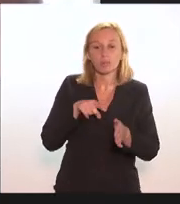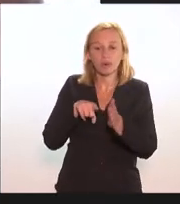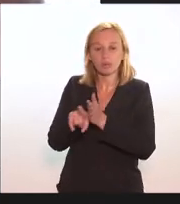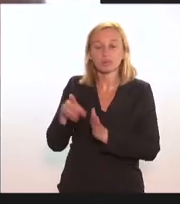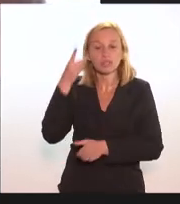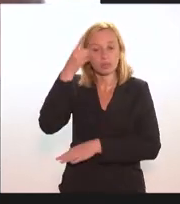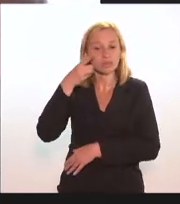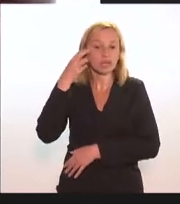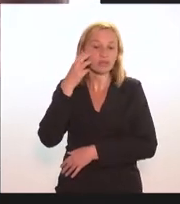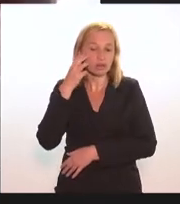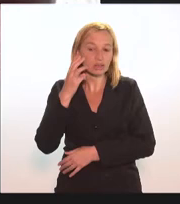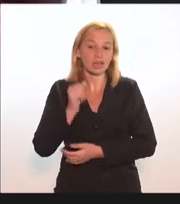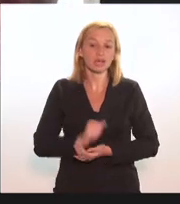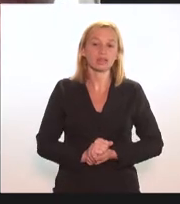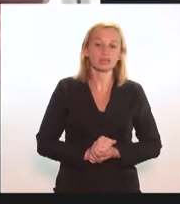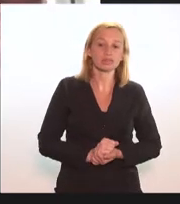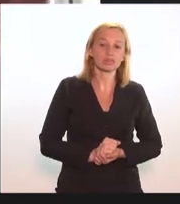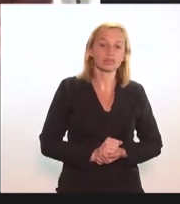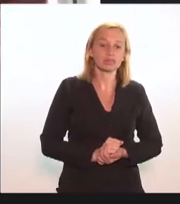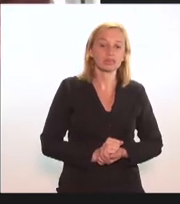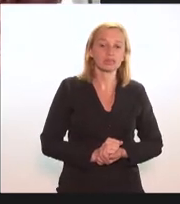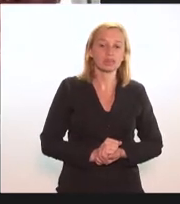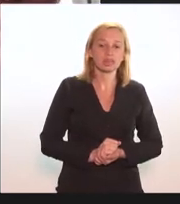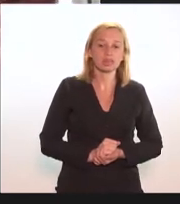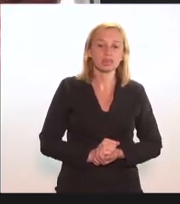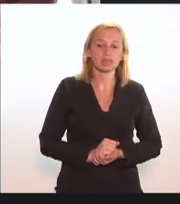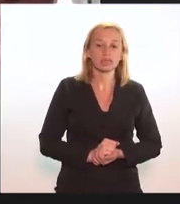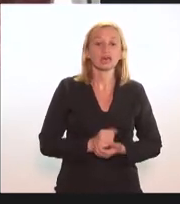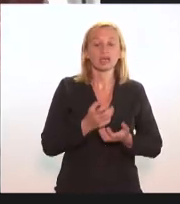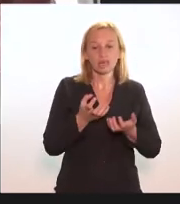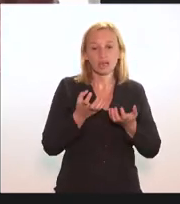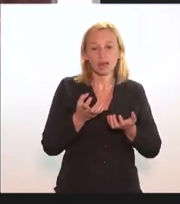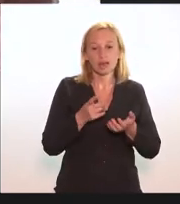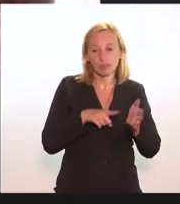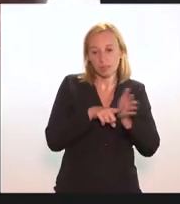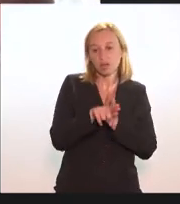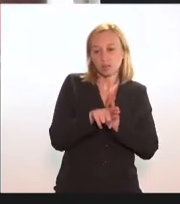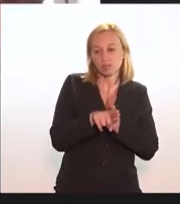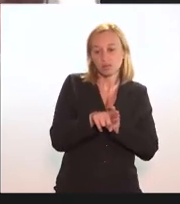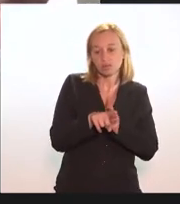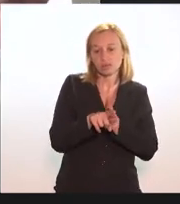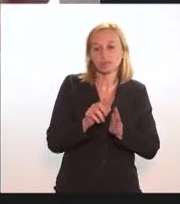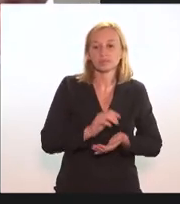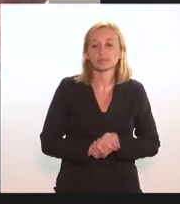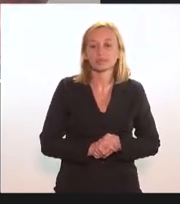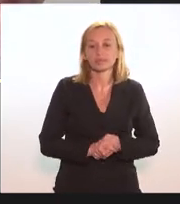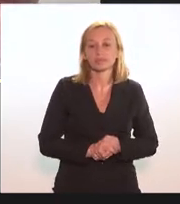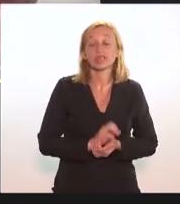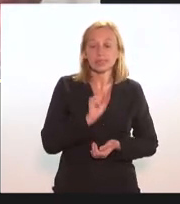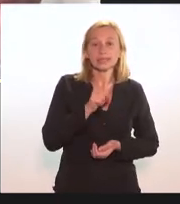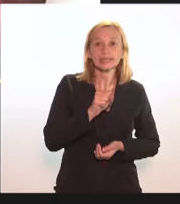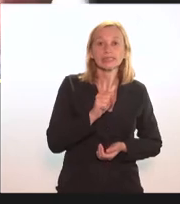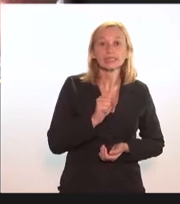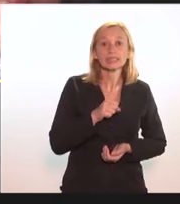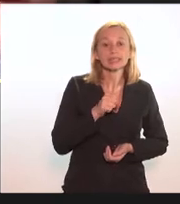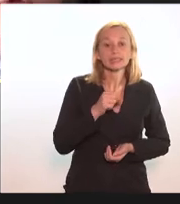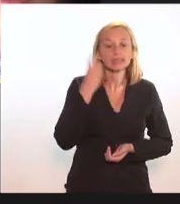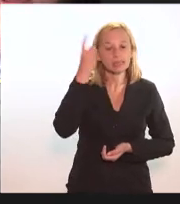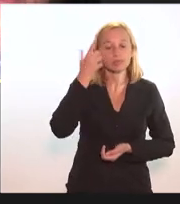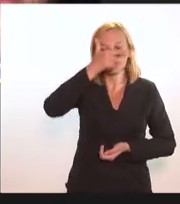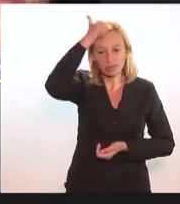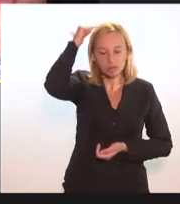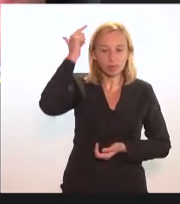deputado Valdeque Carneiro. Bora. Se ele quer fazer, levantar alguma questão. Sim, sim, deputado Luiz